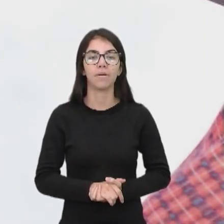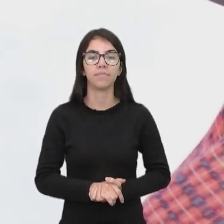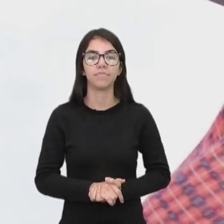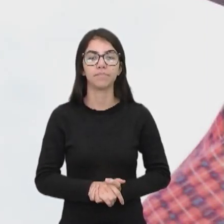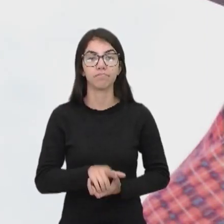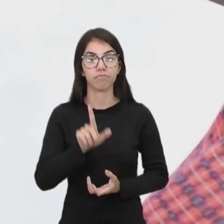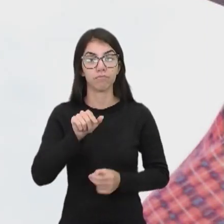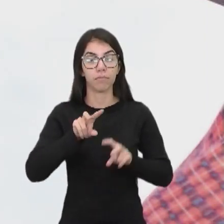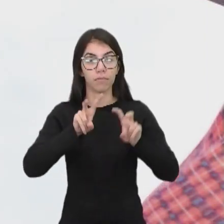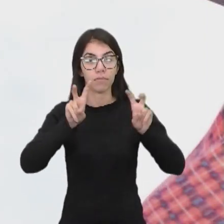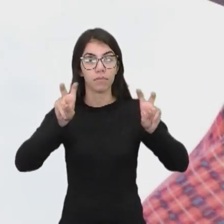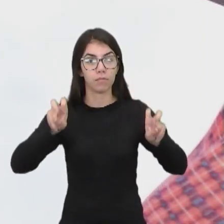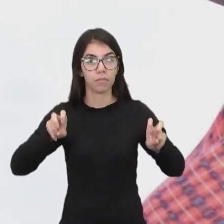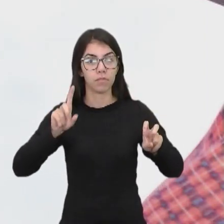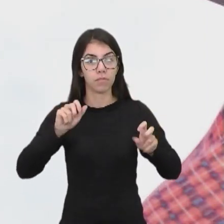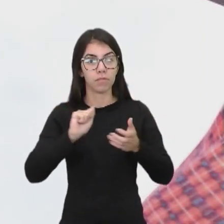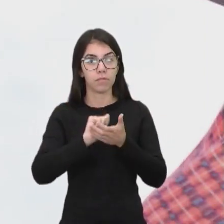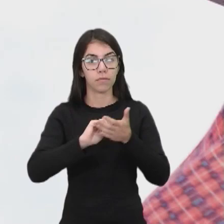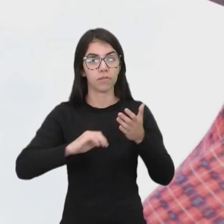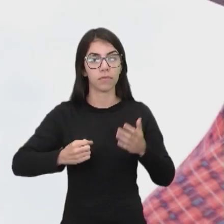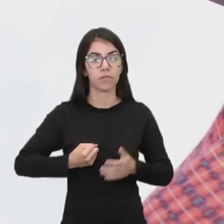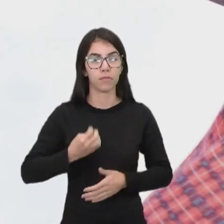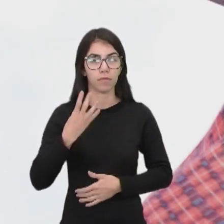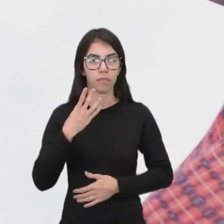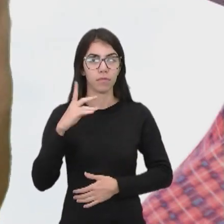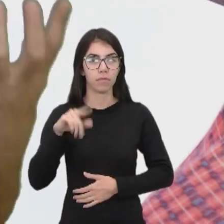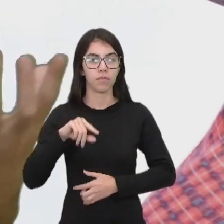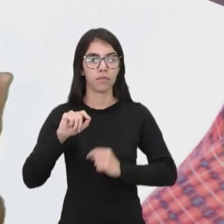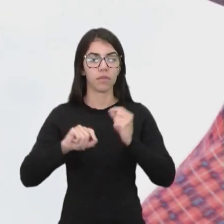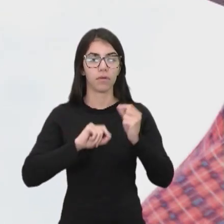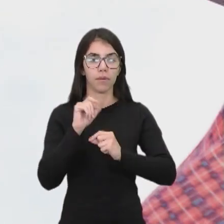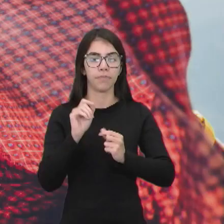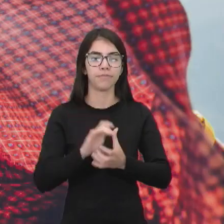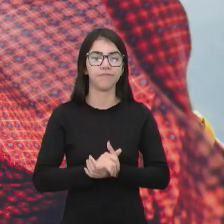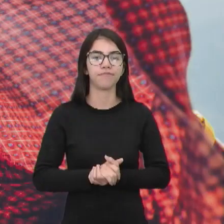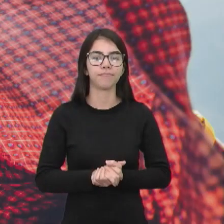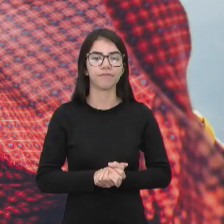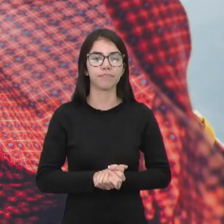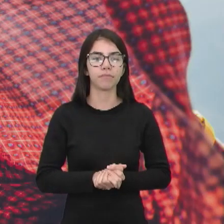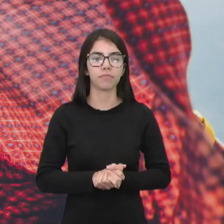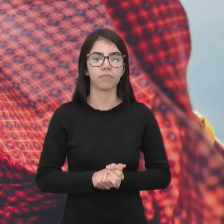Esse assunto, né, da atividade 4, ele é um assunto bem